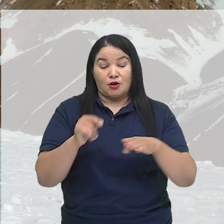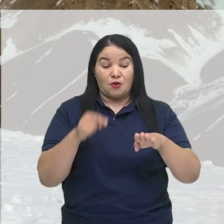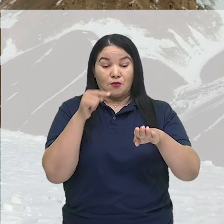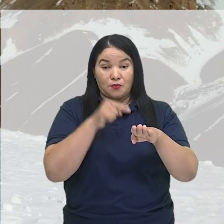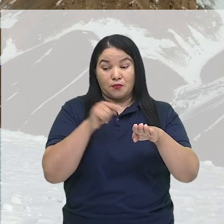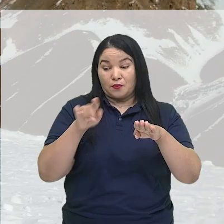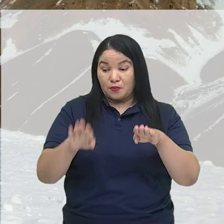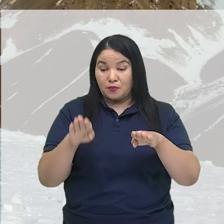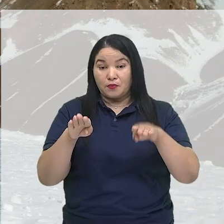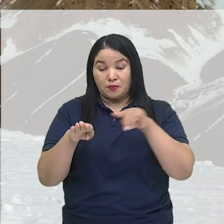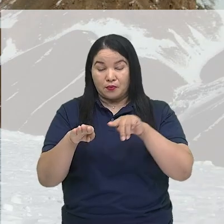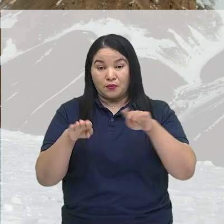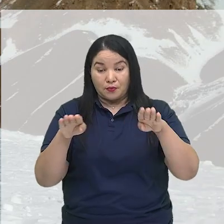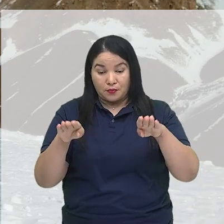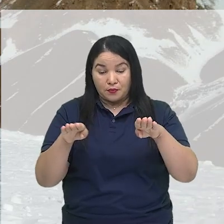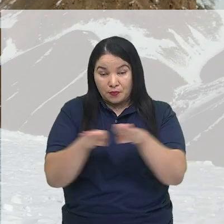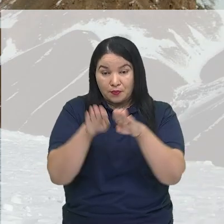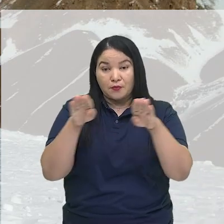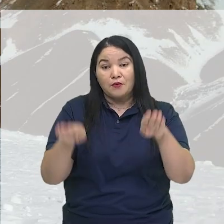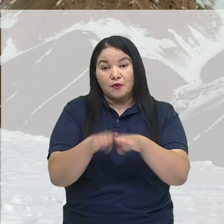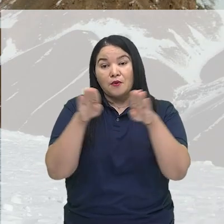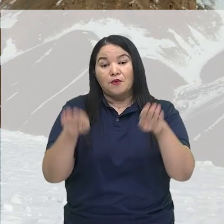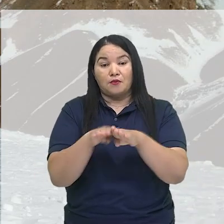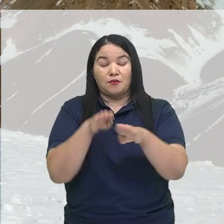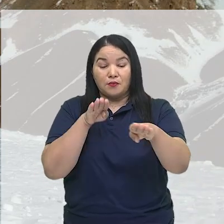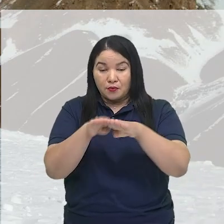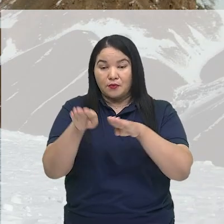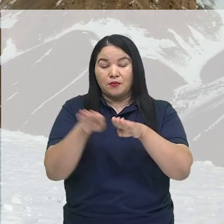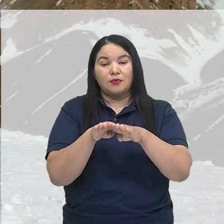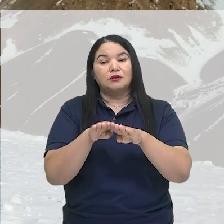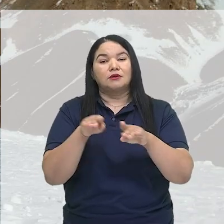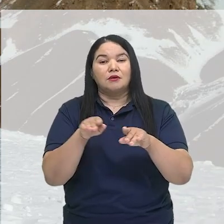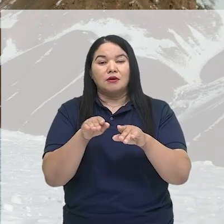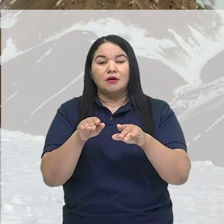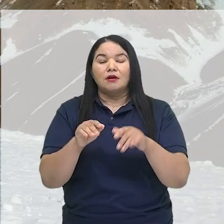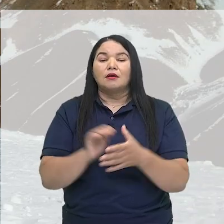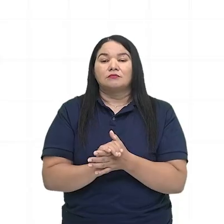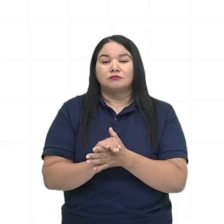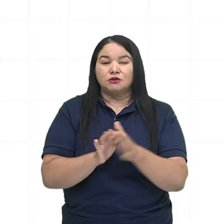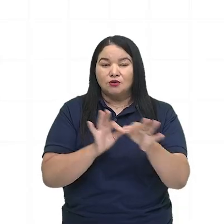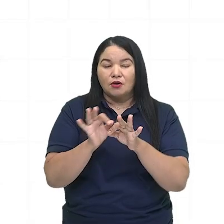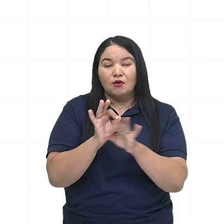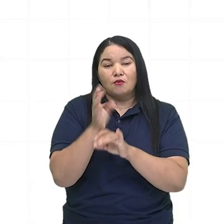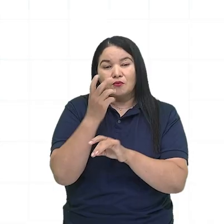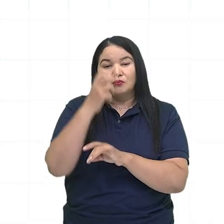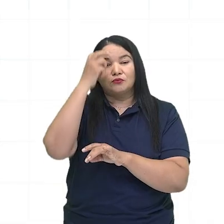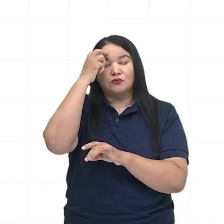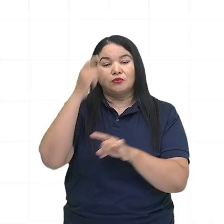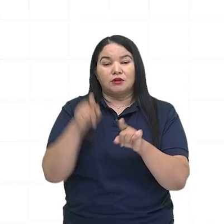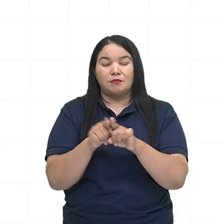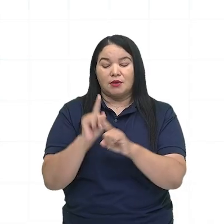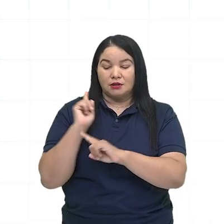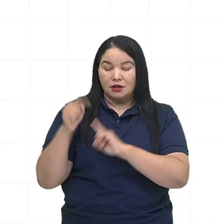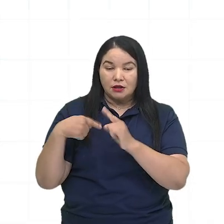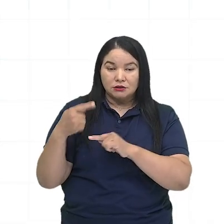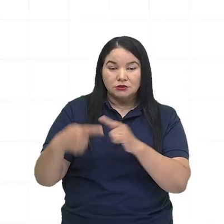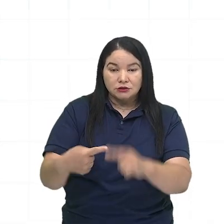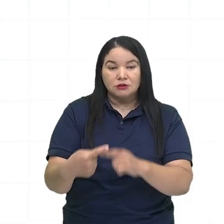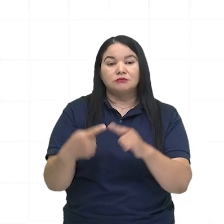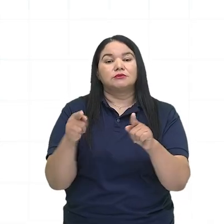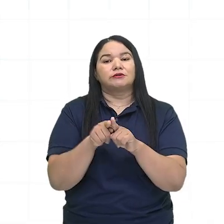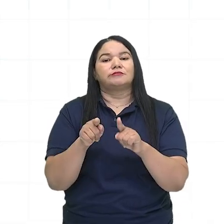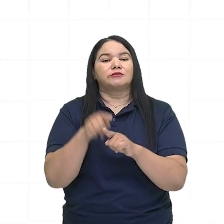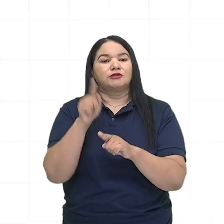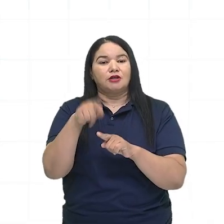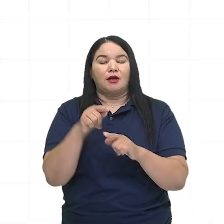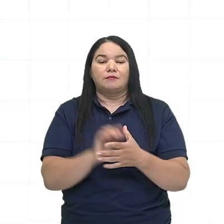si. E isso molda a cultura, molda tradições. Vamos ver que essa atividade tectônica, ele